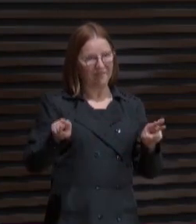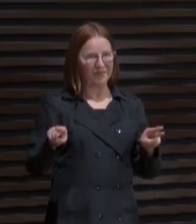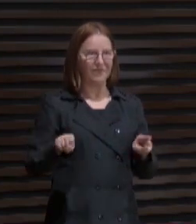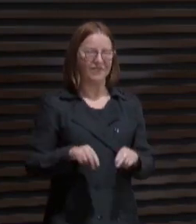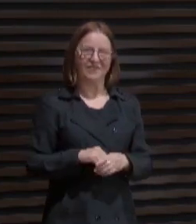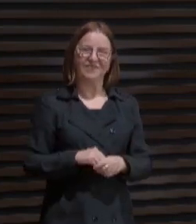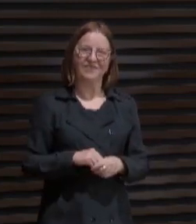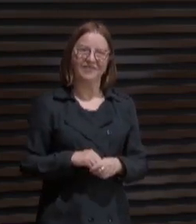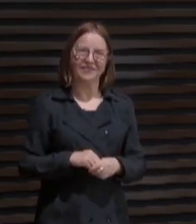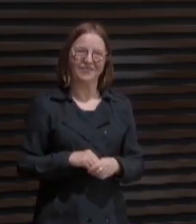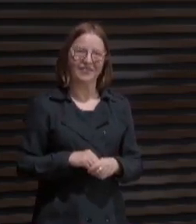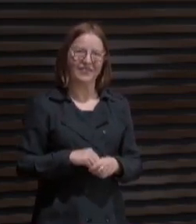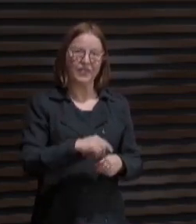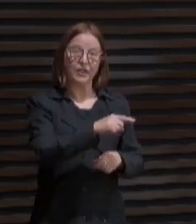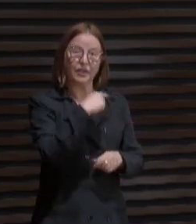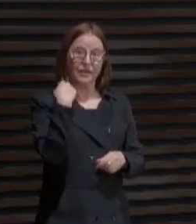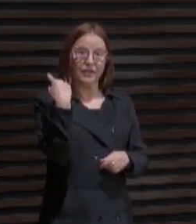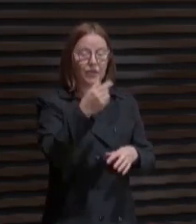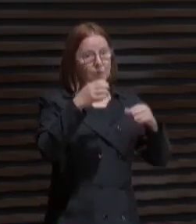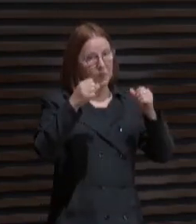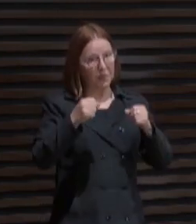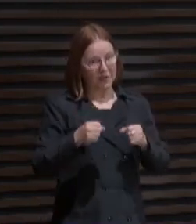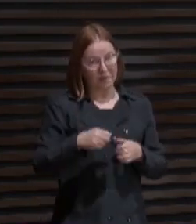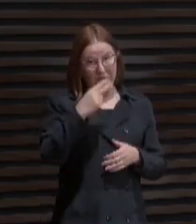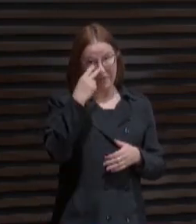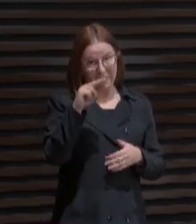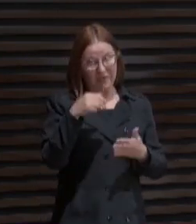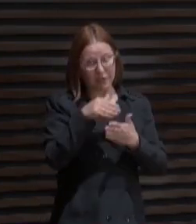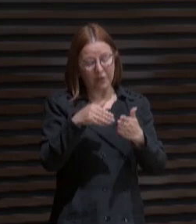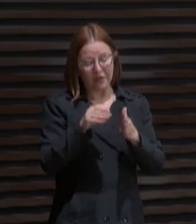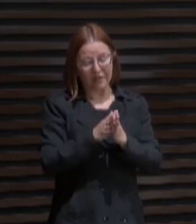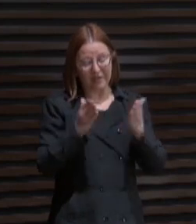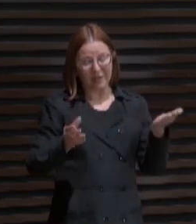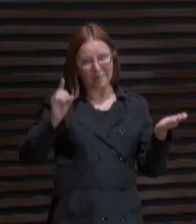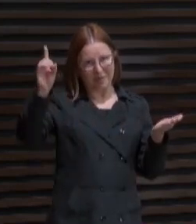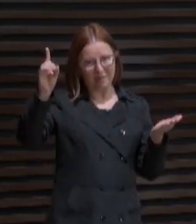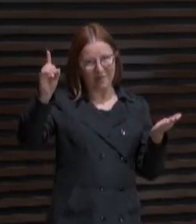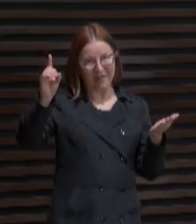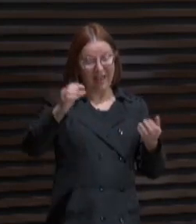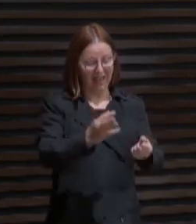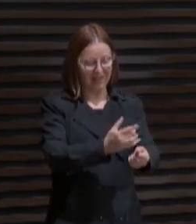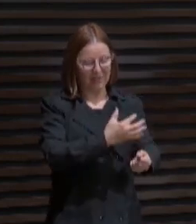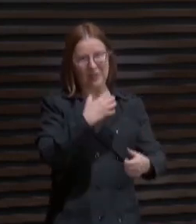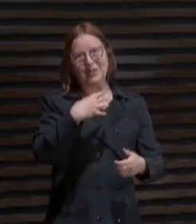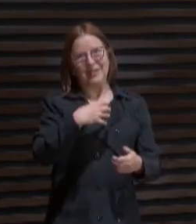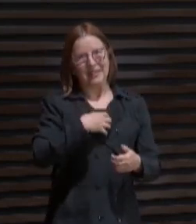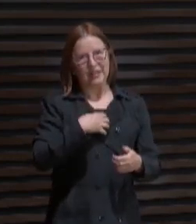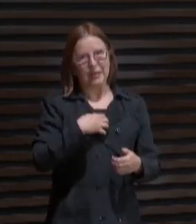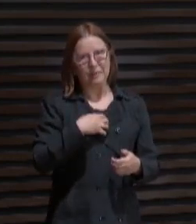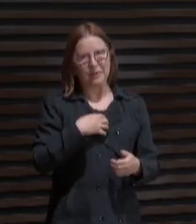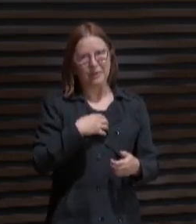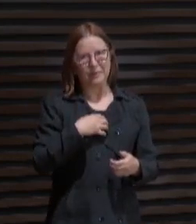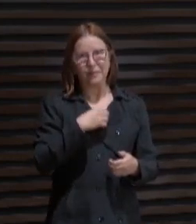Nós podemos enxergar em toda a Bíblia as emoções e os sentimentos nos homens de Deus e em todos os